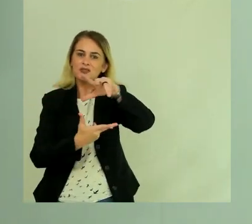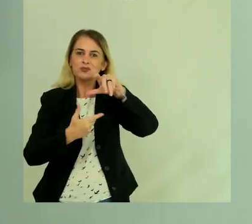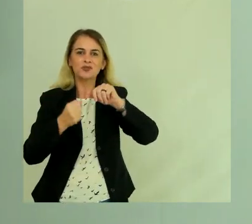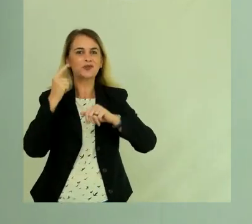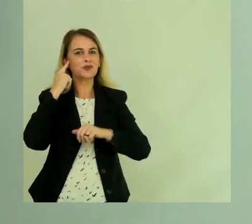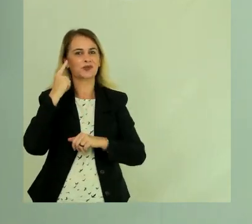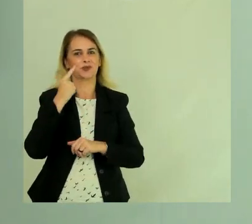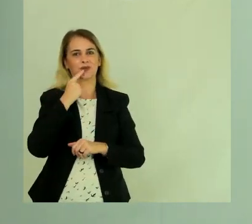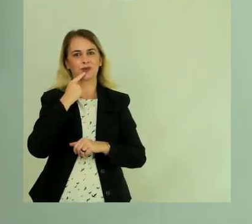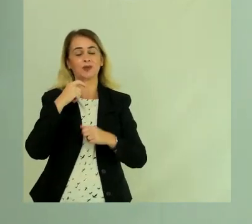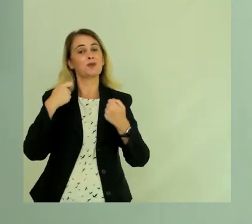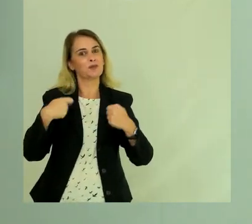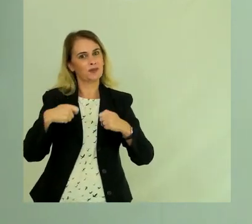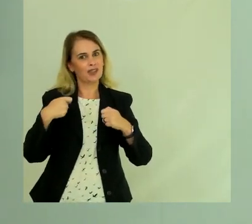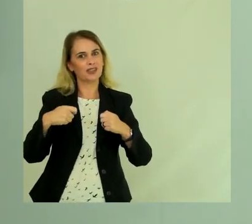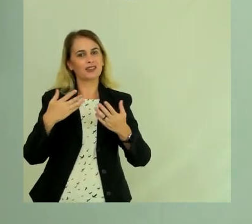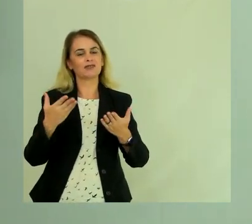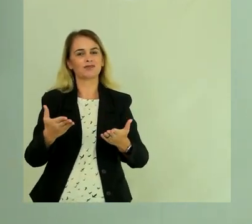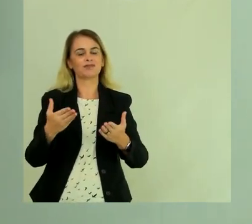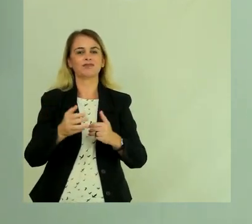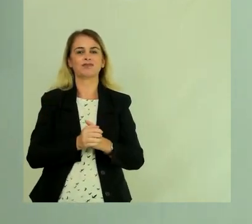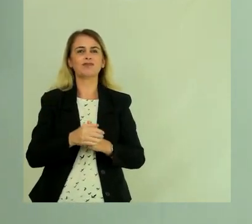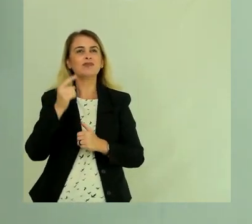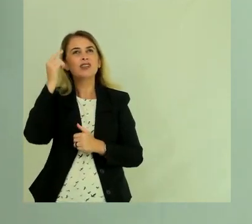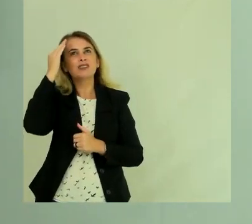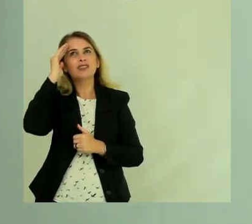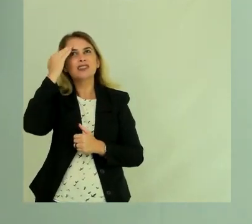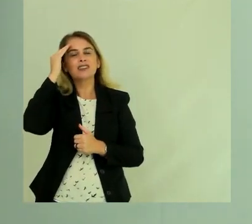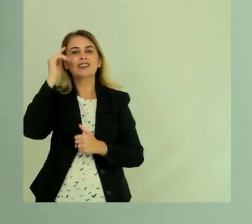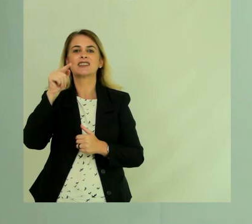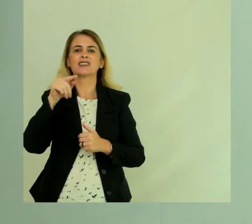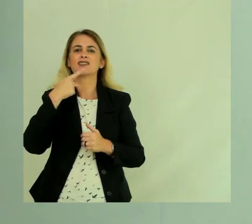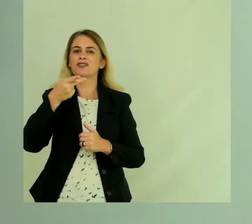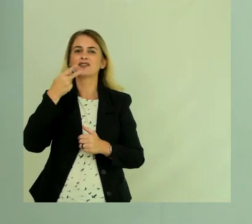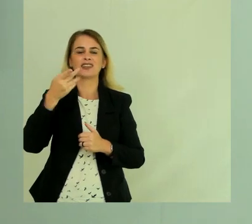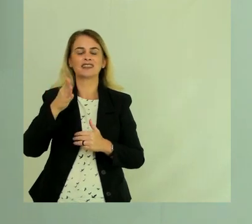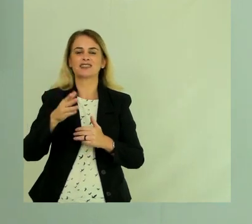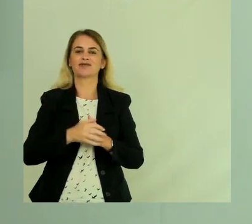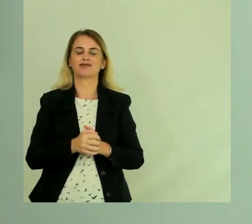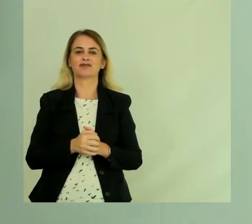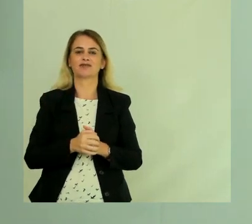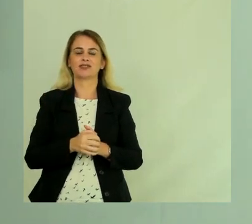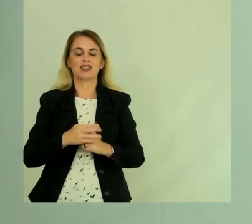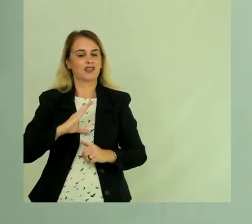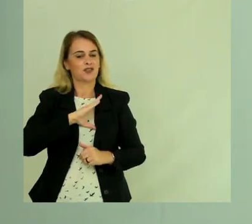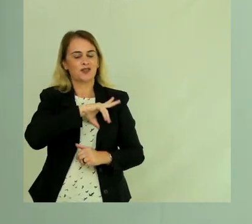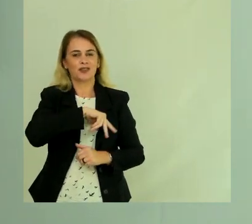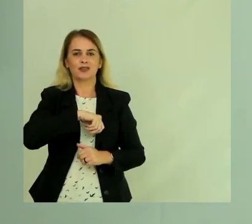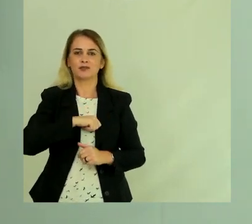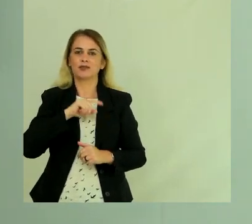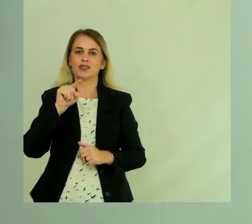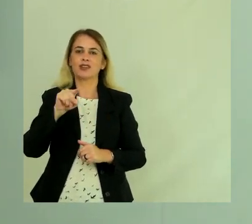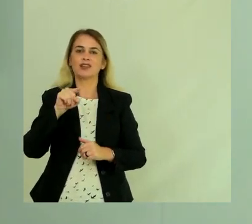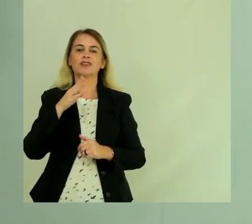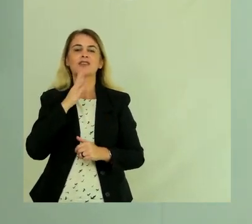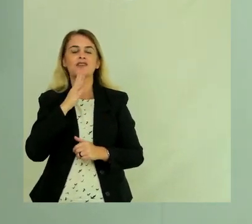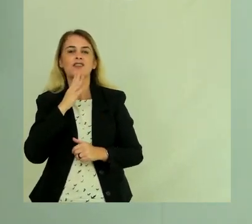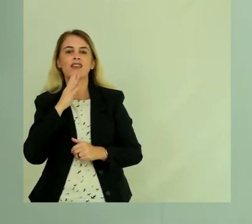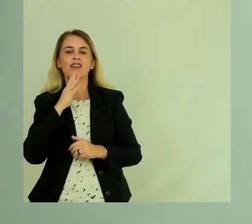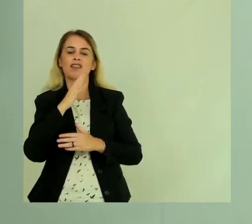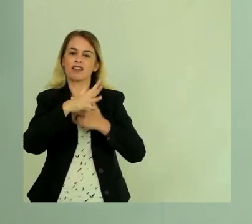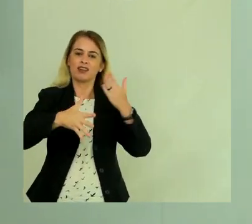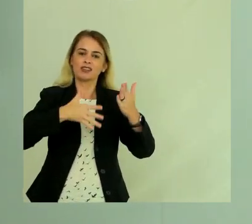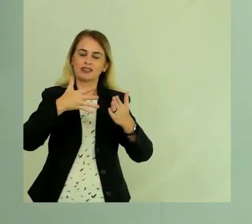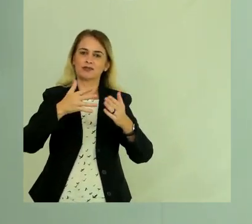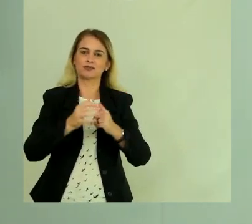dos surdos, para que eles possam entender o que eu estou falando aqui, porque só ama aquilo que conhece, né?